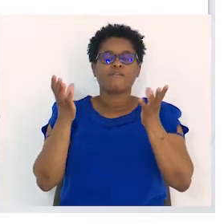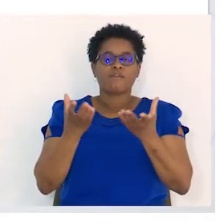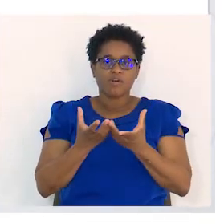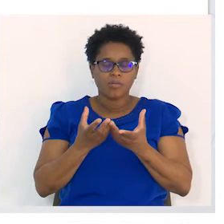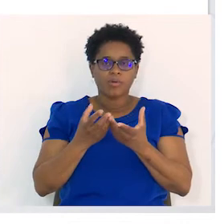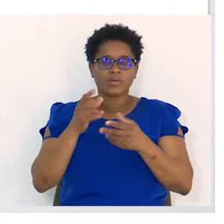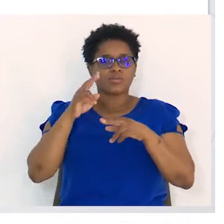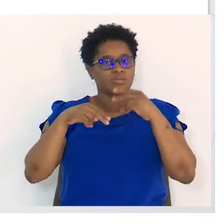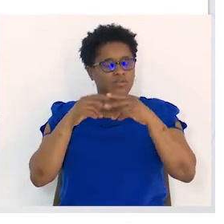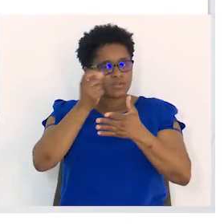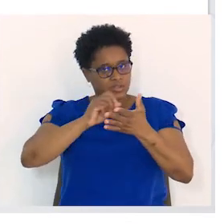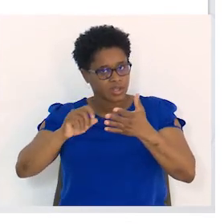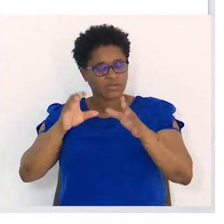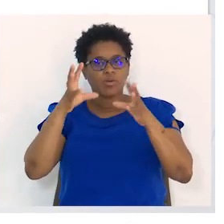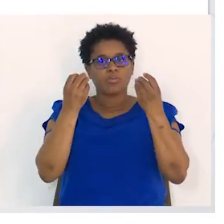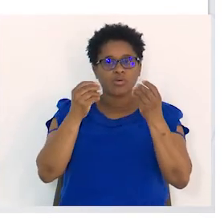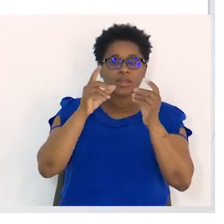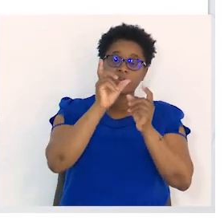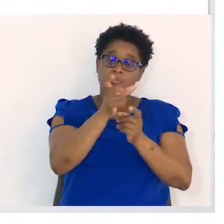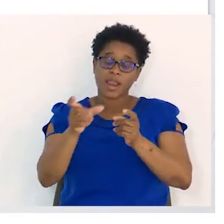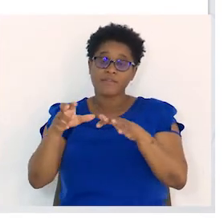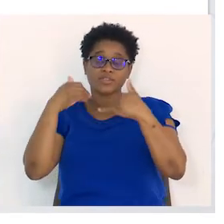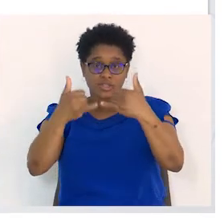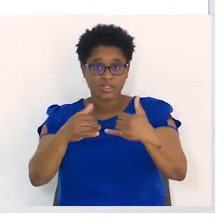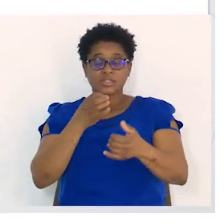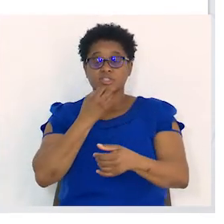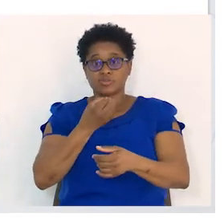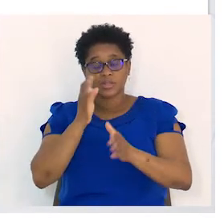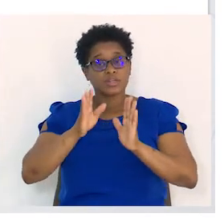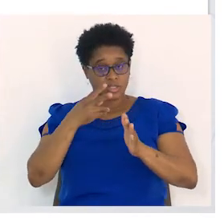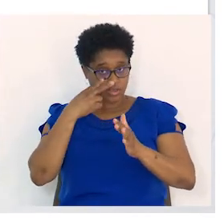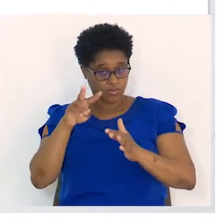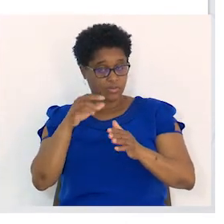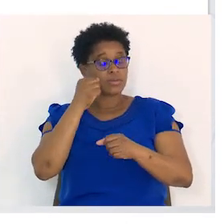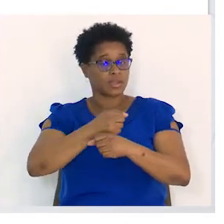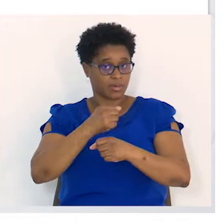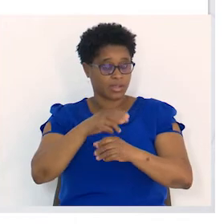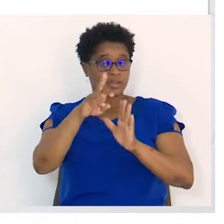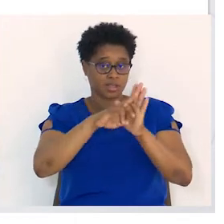plural das seguintes palavras e explica, já vimos as regras, vais utilizar